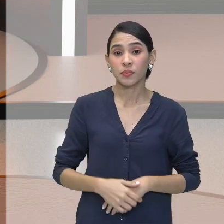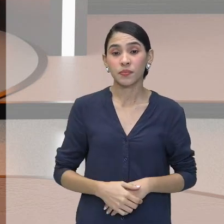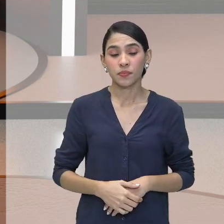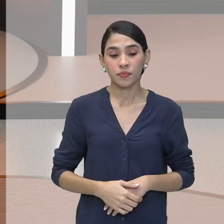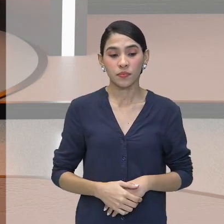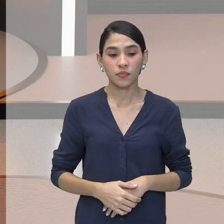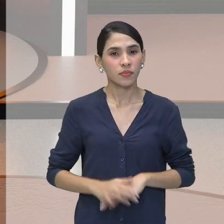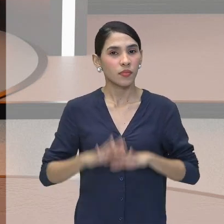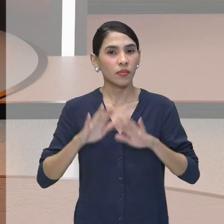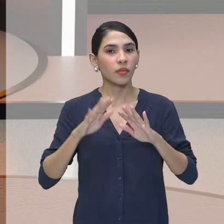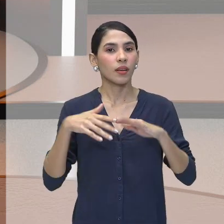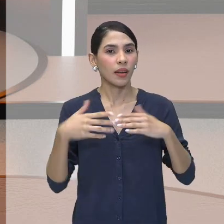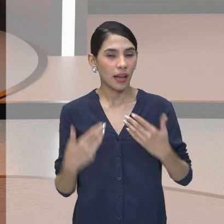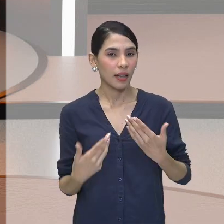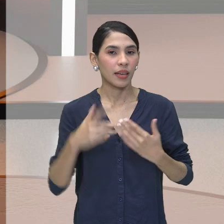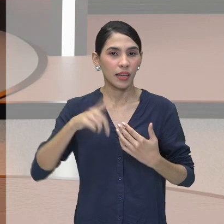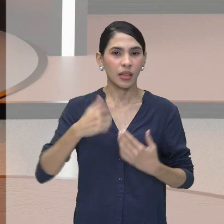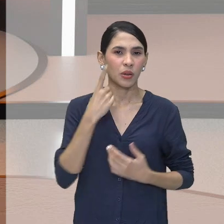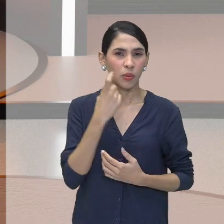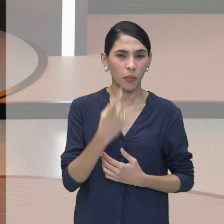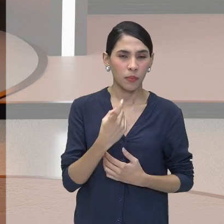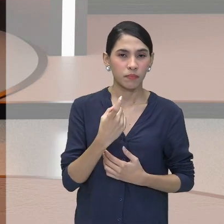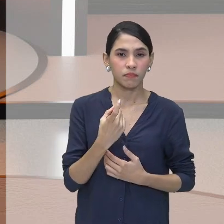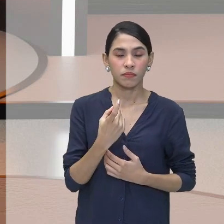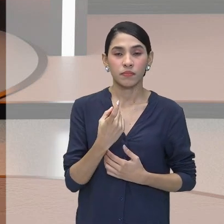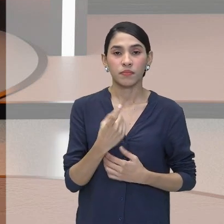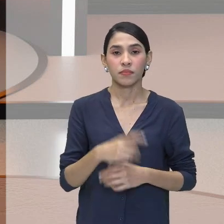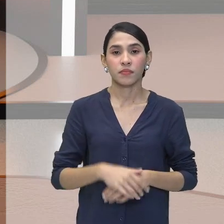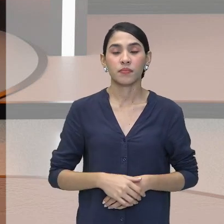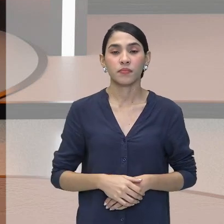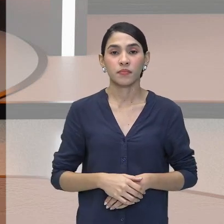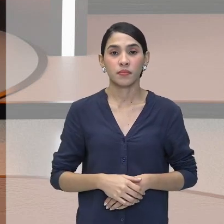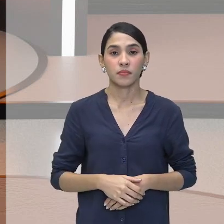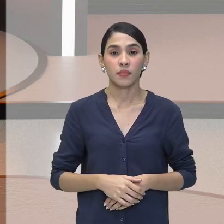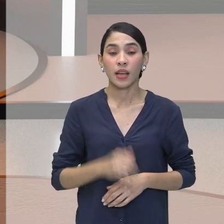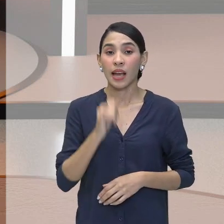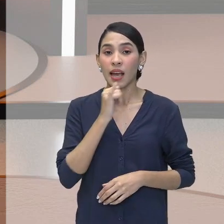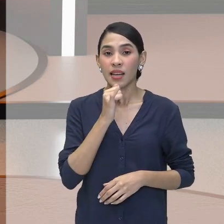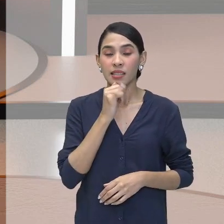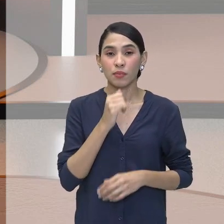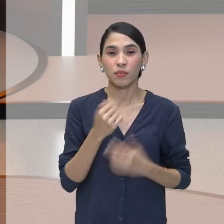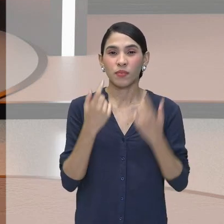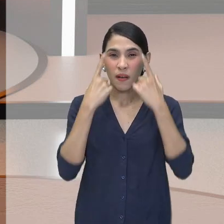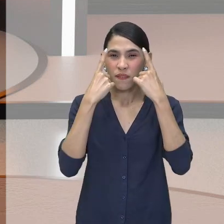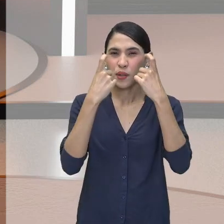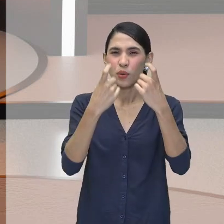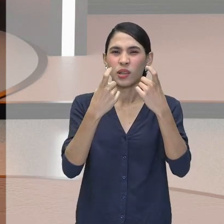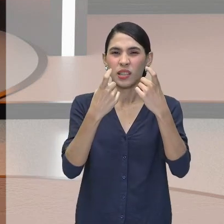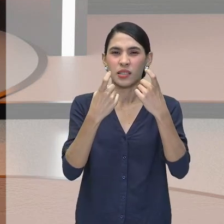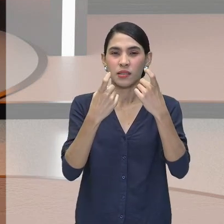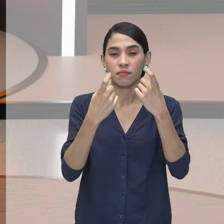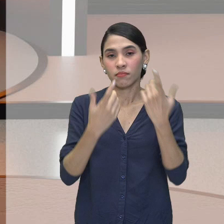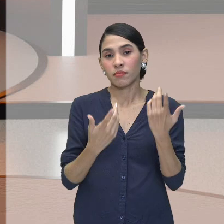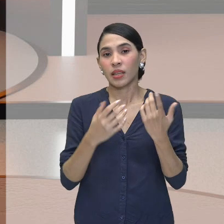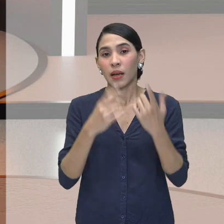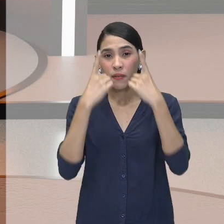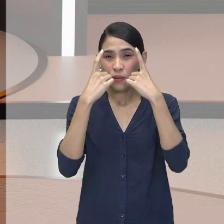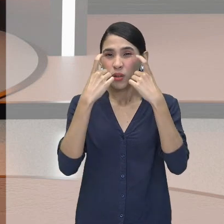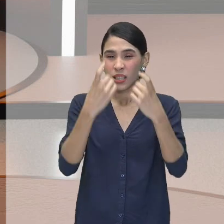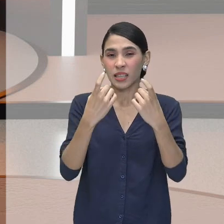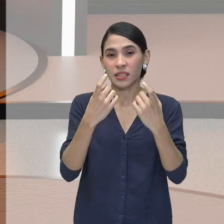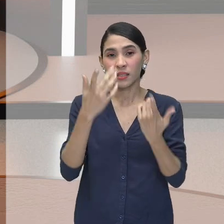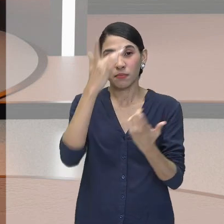Era muito comum nesse momento, não é, os maus tratos com pessoas que tinham